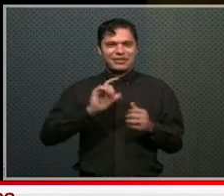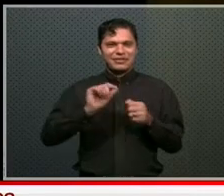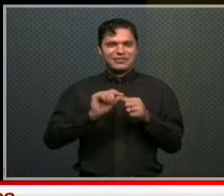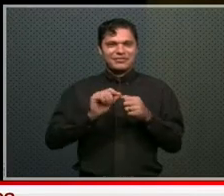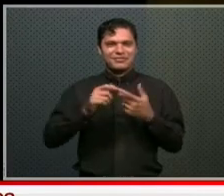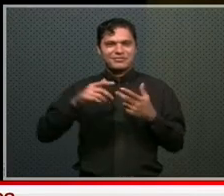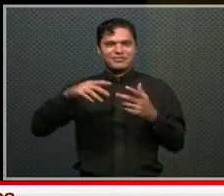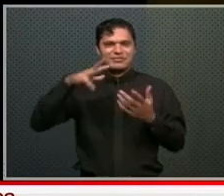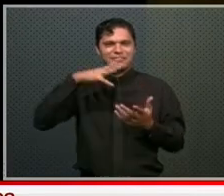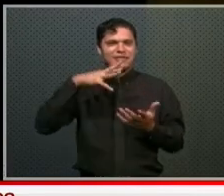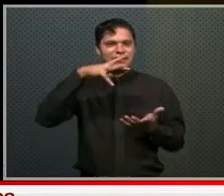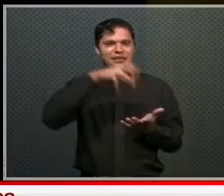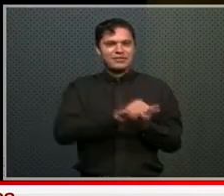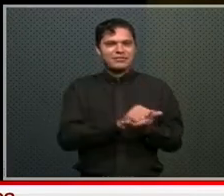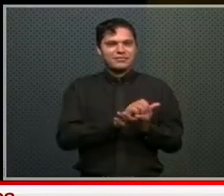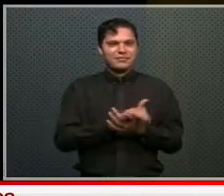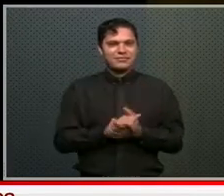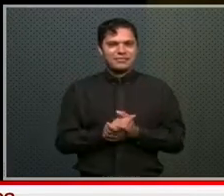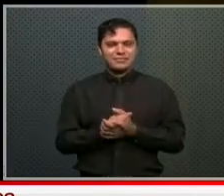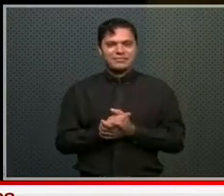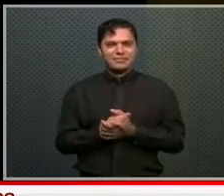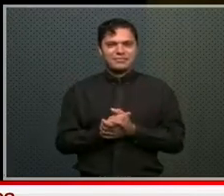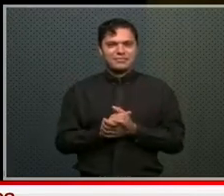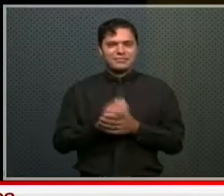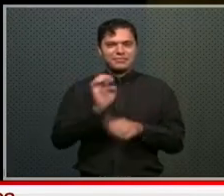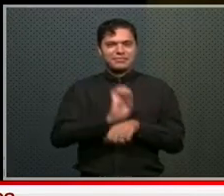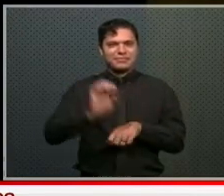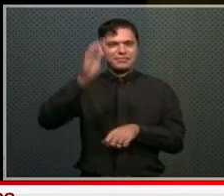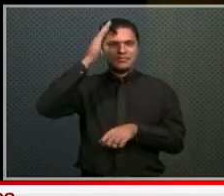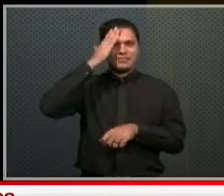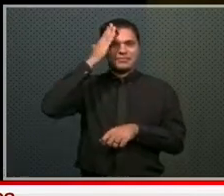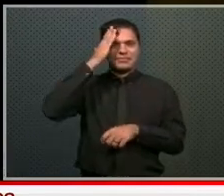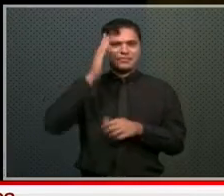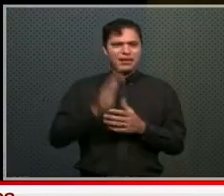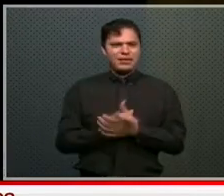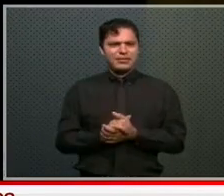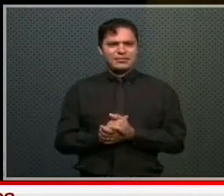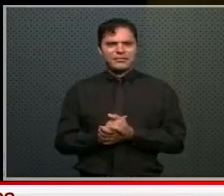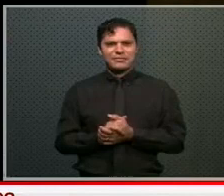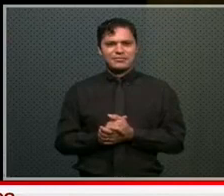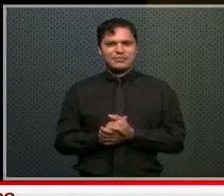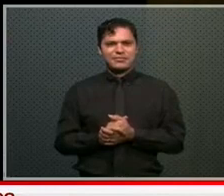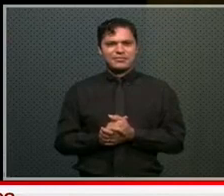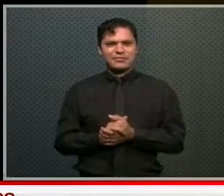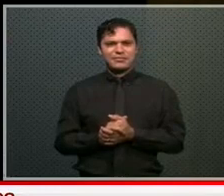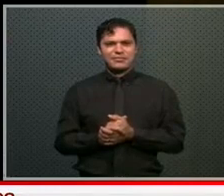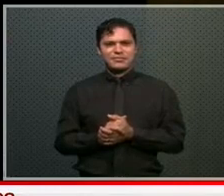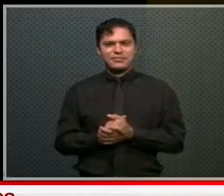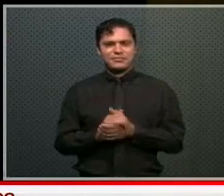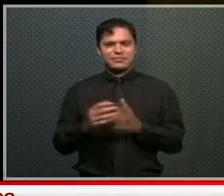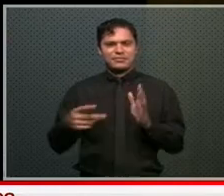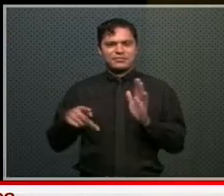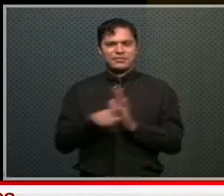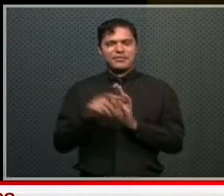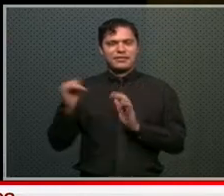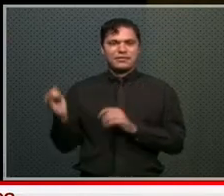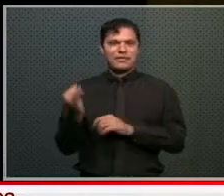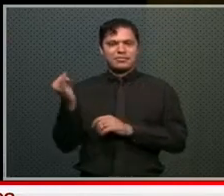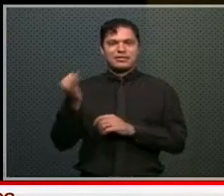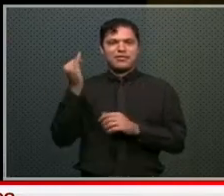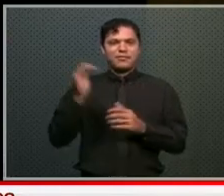Povo paraense através da casa do Povo paraense Como assim Vocês chamam para a importância da pesquisa